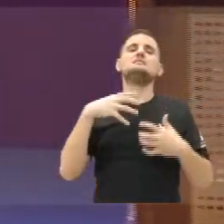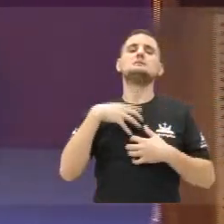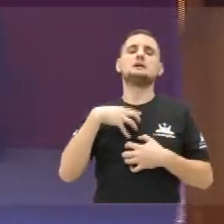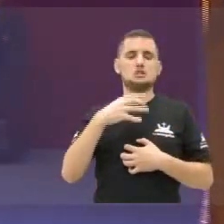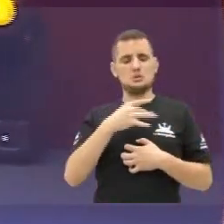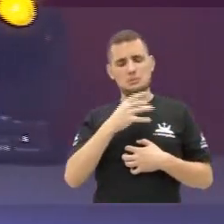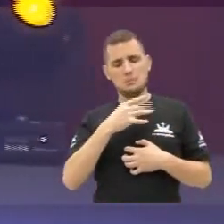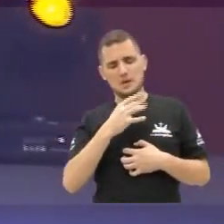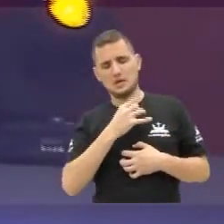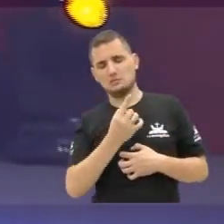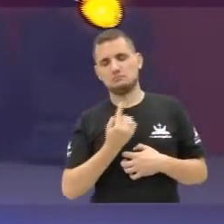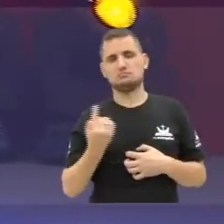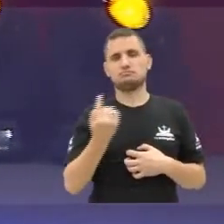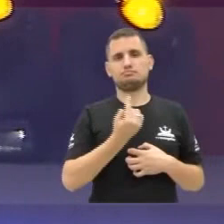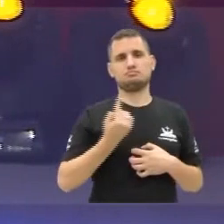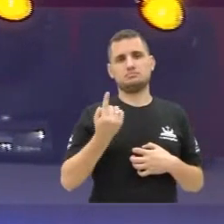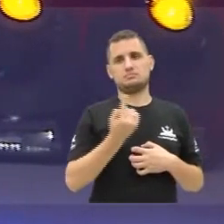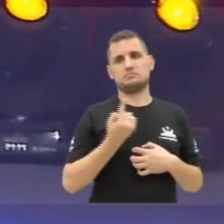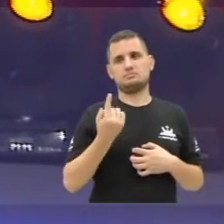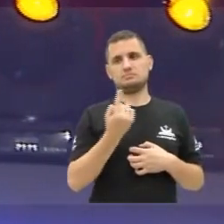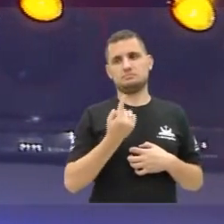solidão.